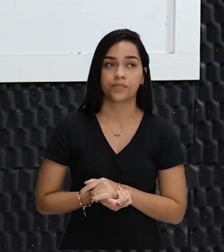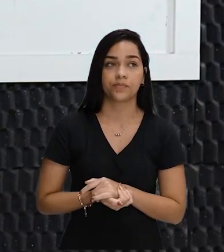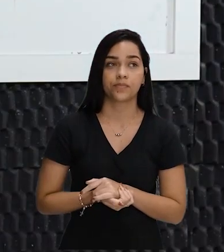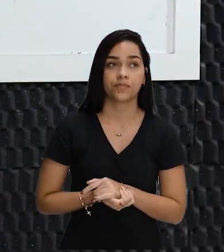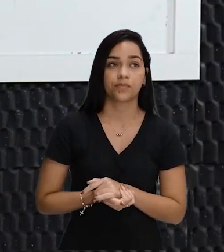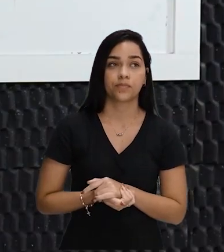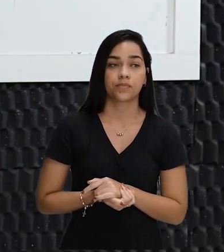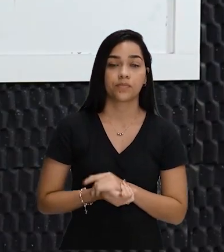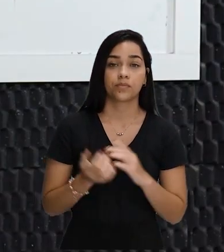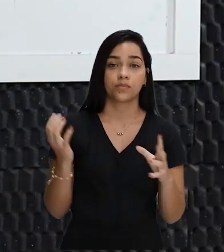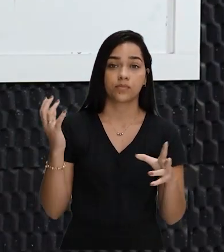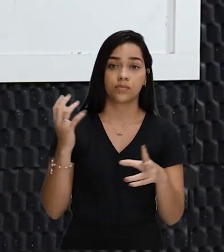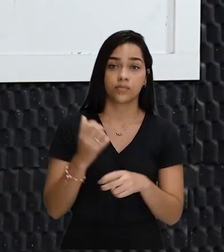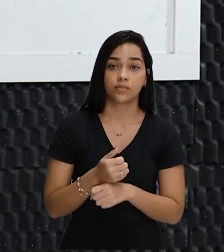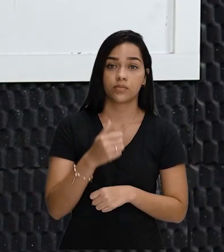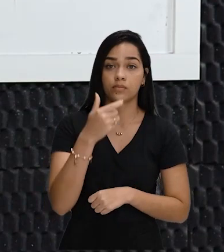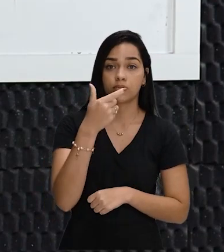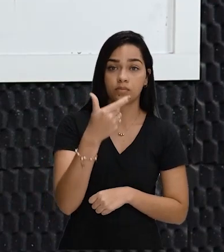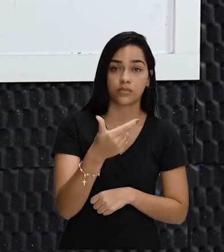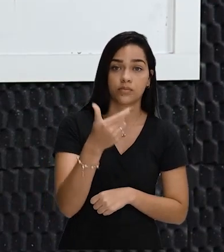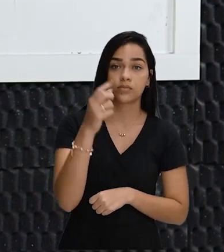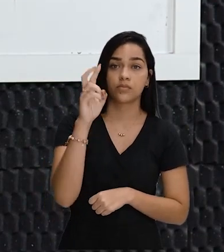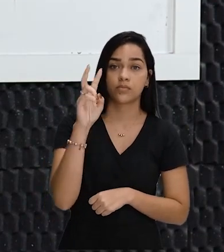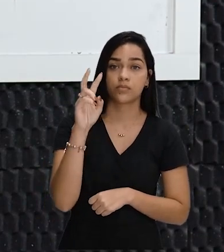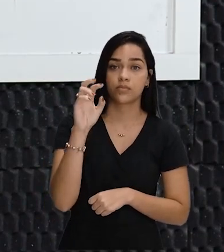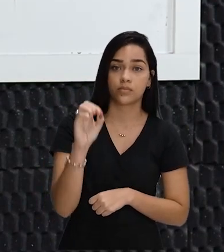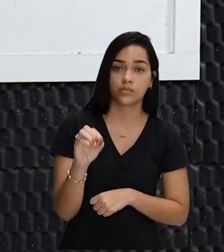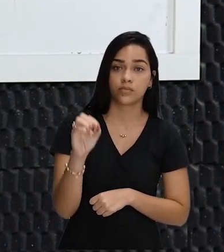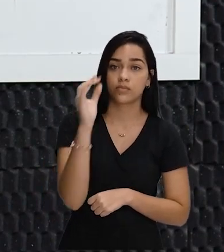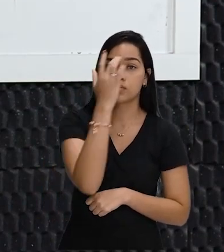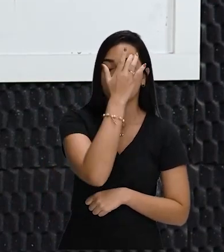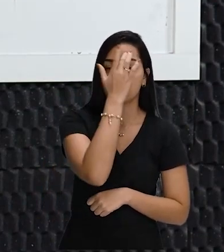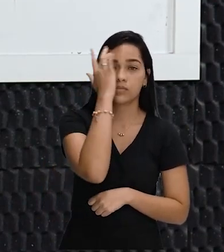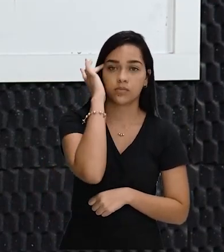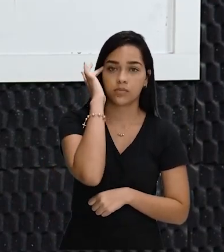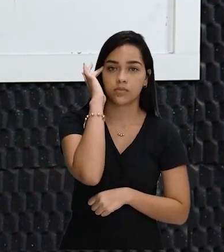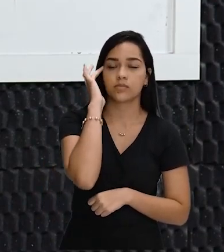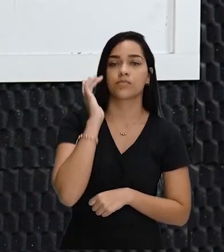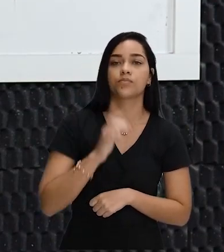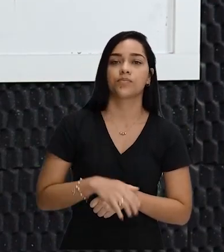total de 250 candidatos